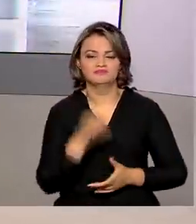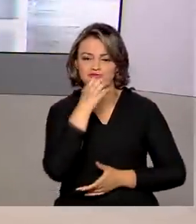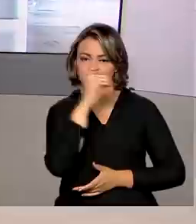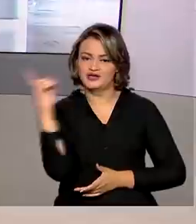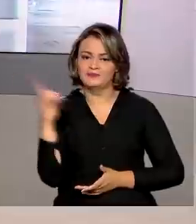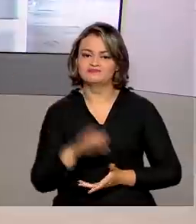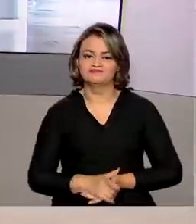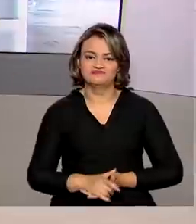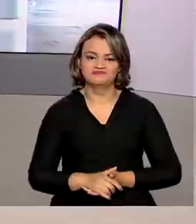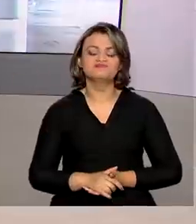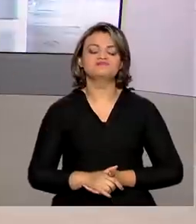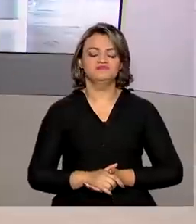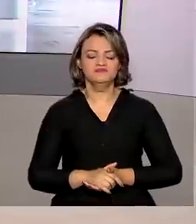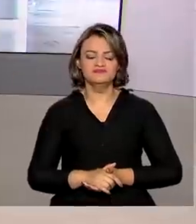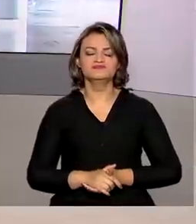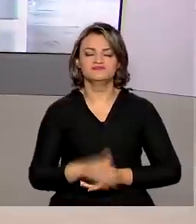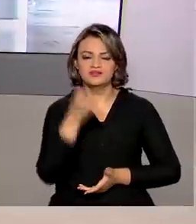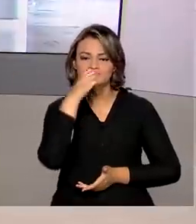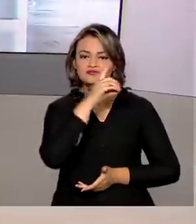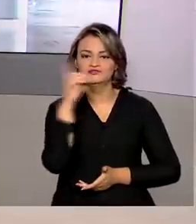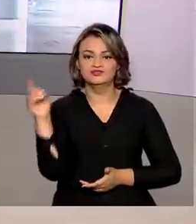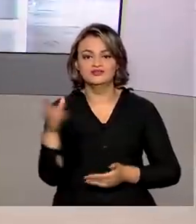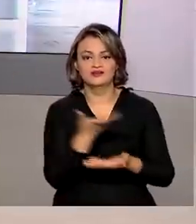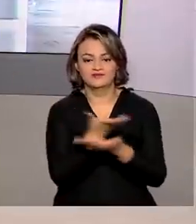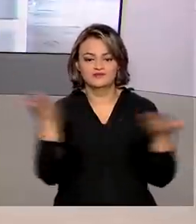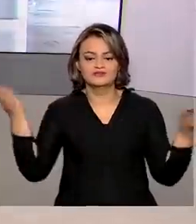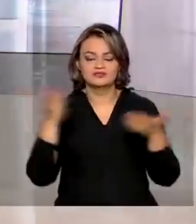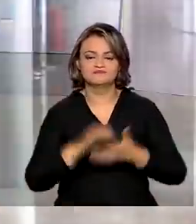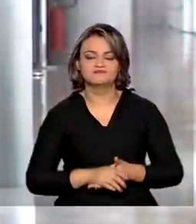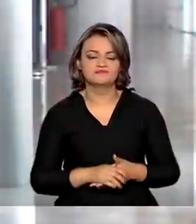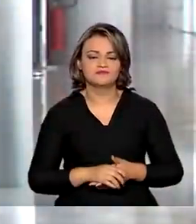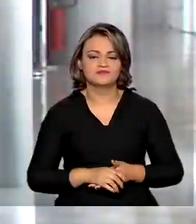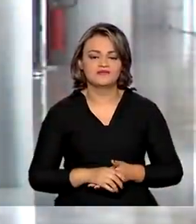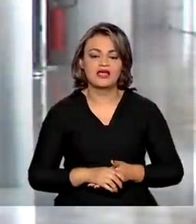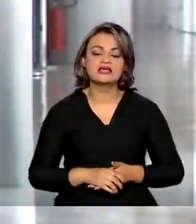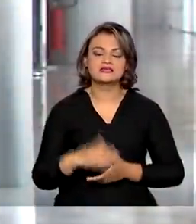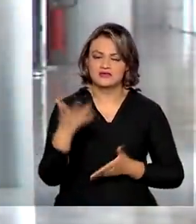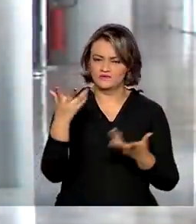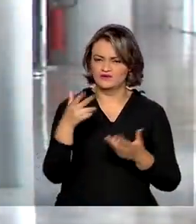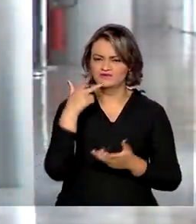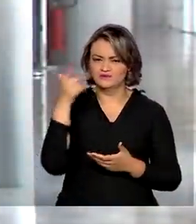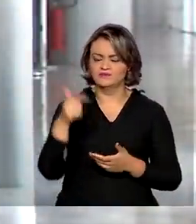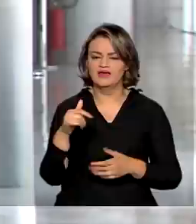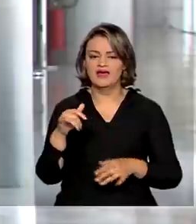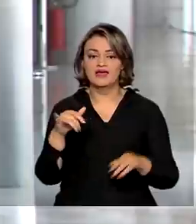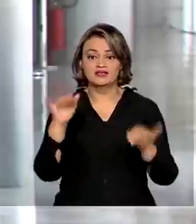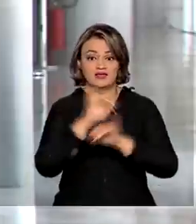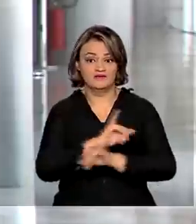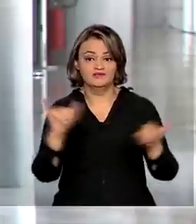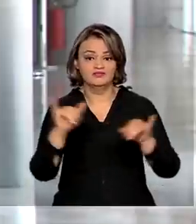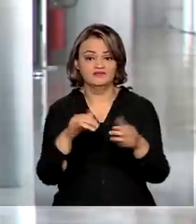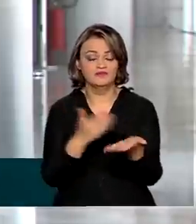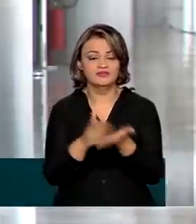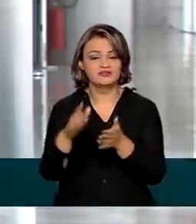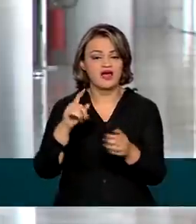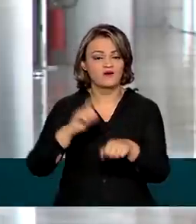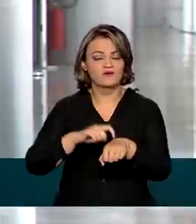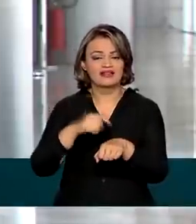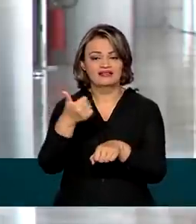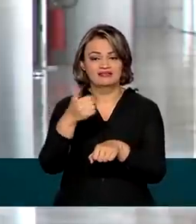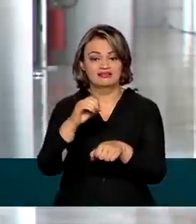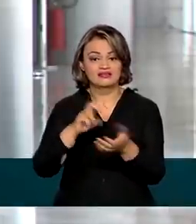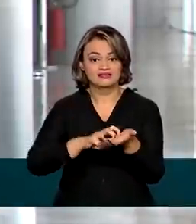bom dia É isso mesmo Dani bom dia para você bom dia a todos E olha como você disse lançamento acontece daqui a pouquinho às dez da manhã